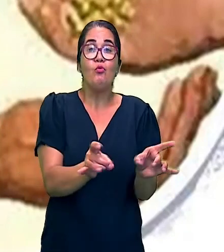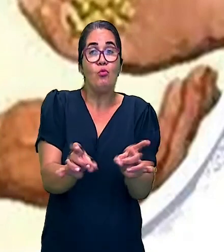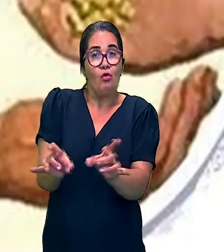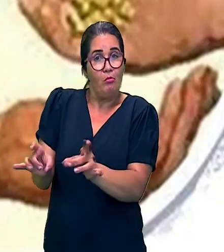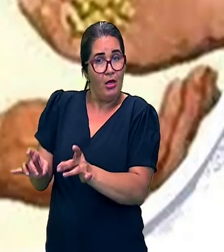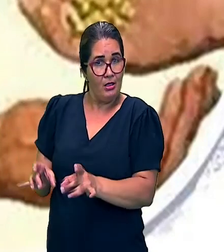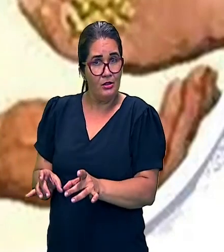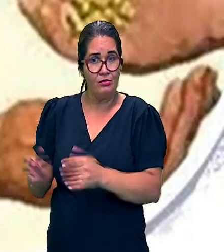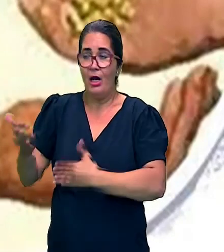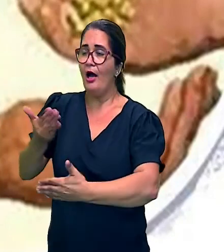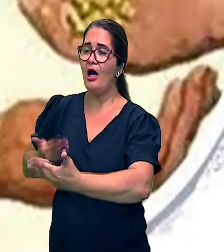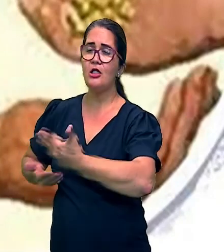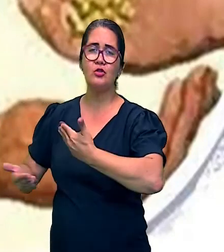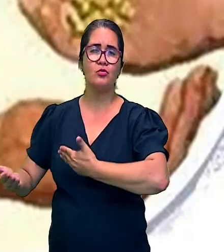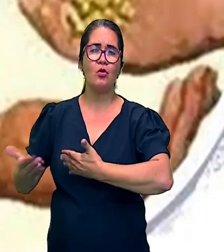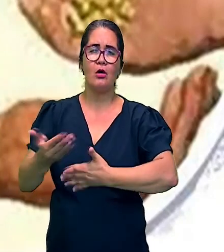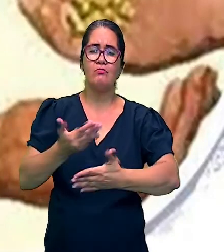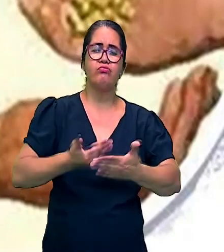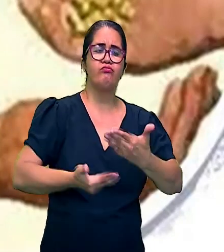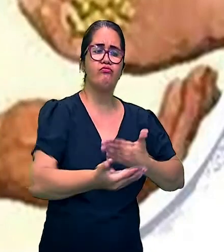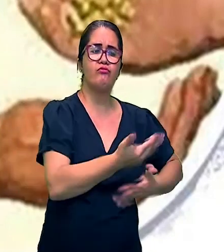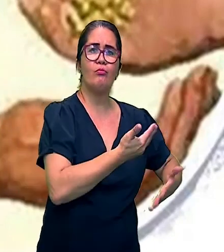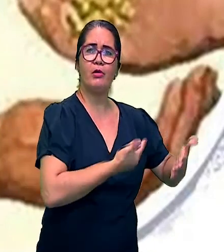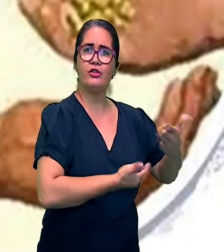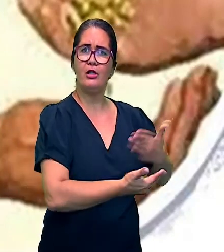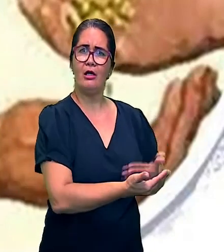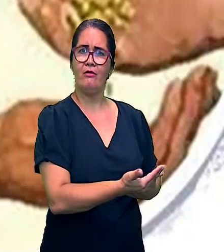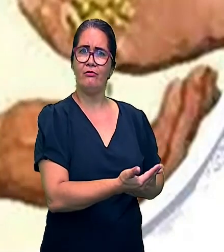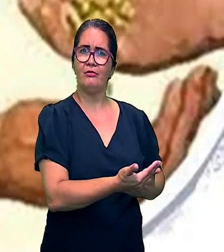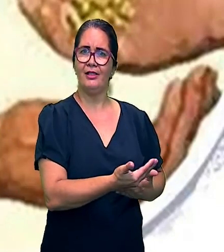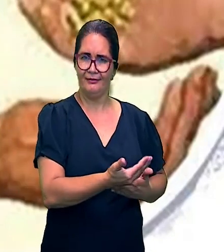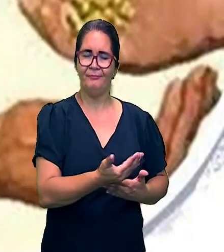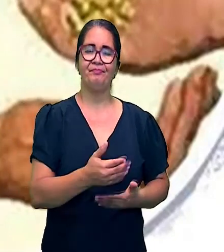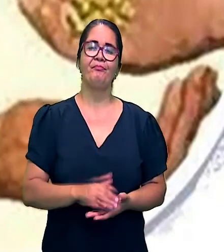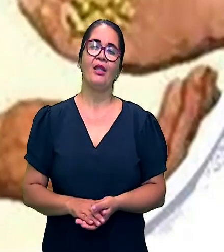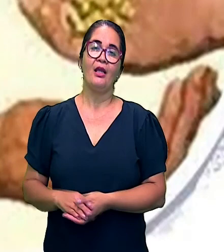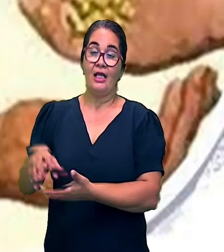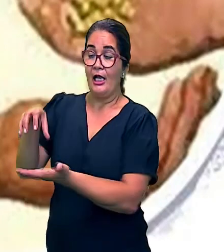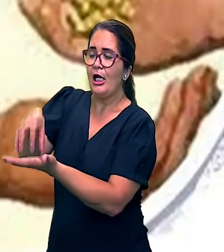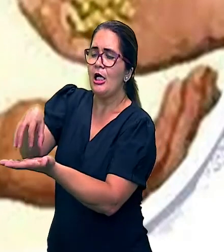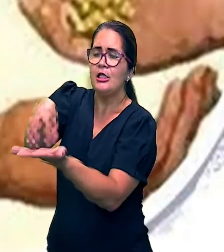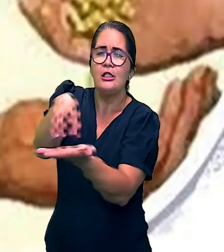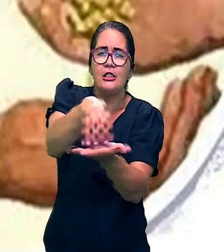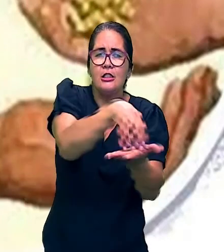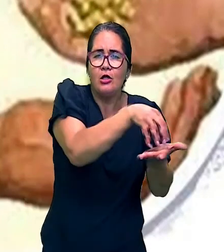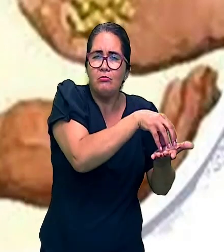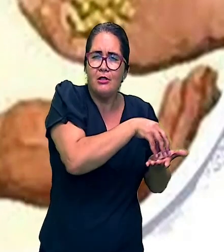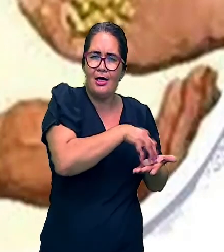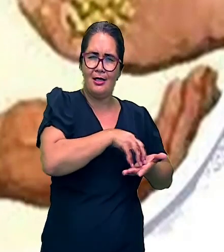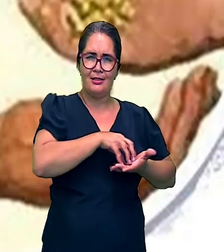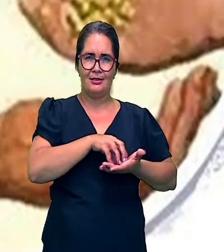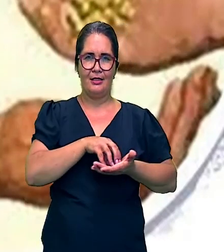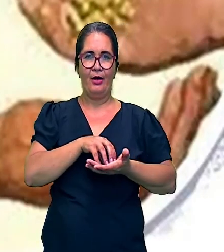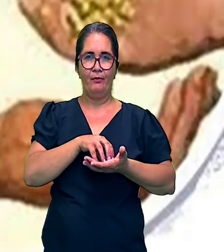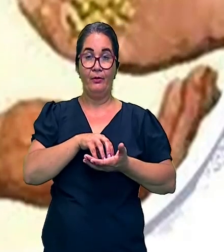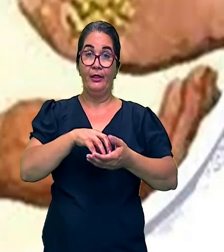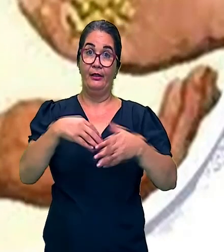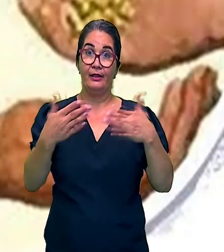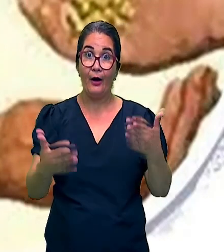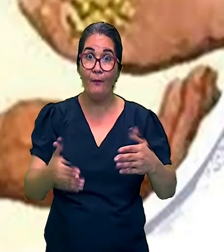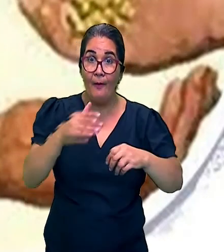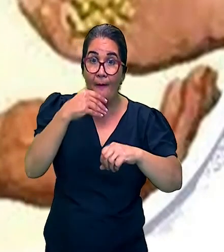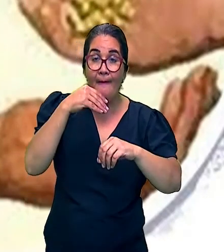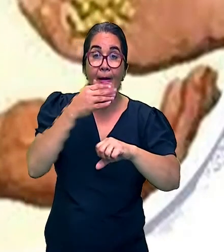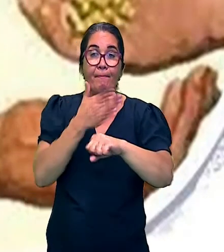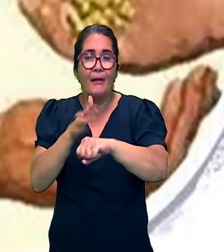essas trocas aumentavam. Muitas pessoas saíram do campo e foram exercer outros ofícios,